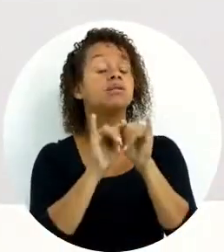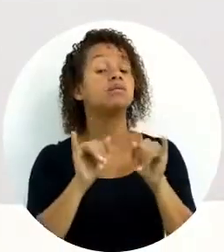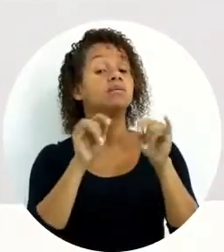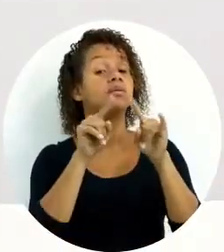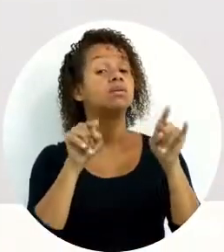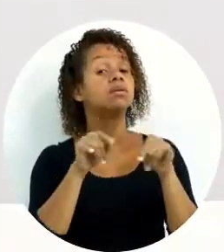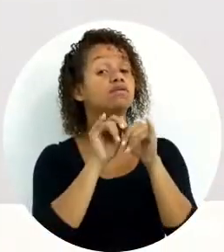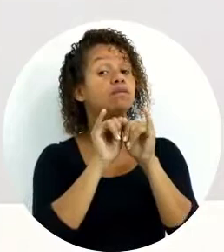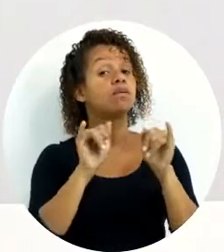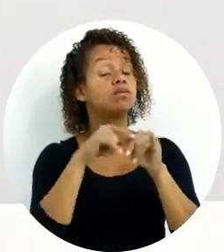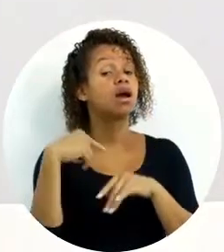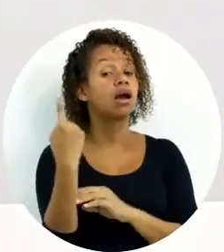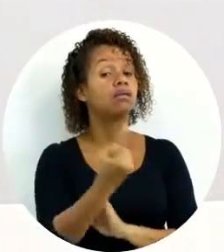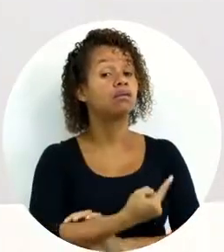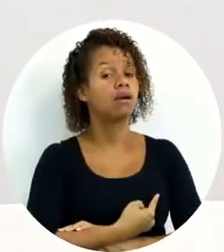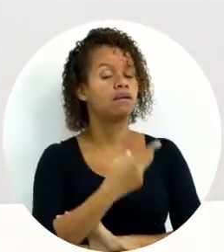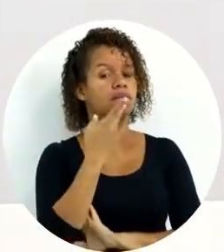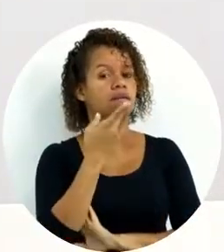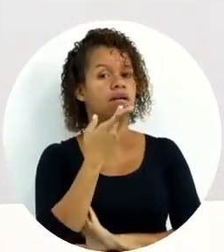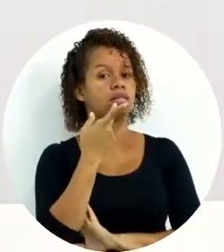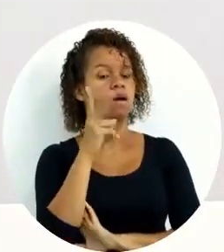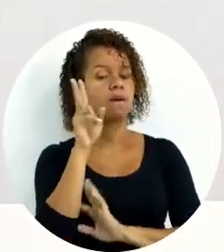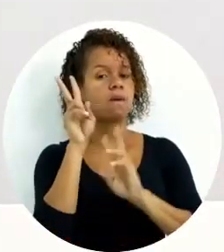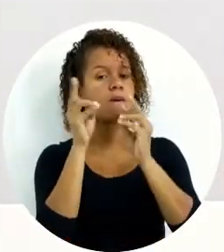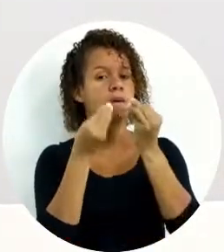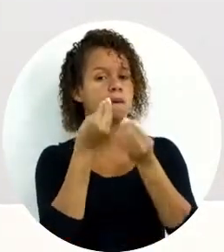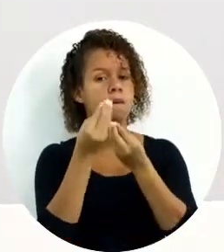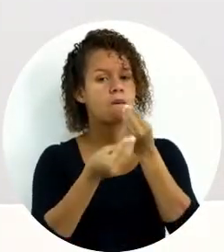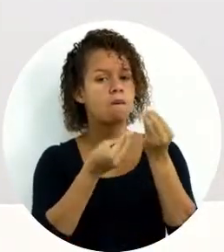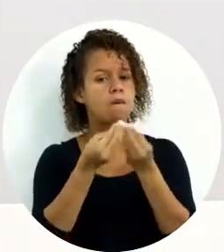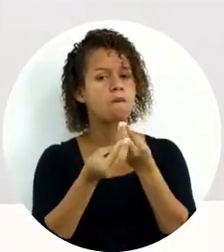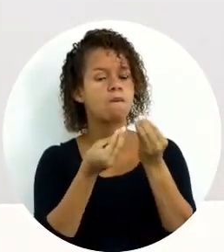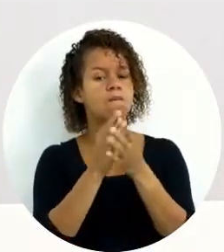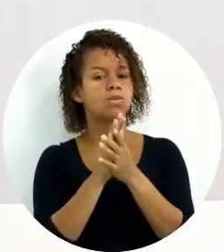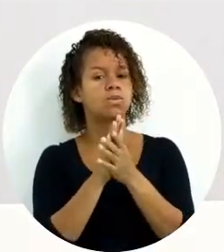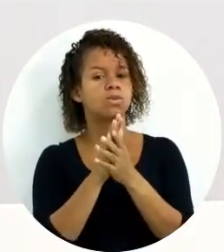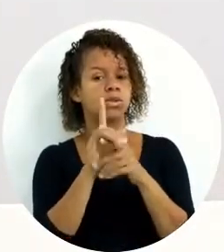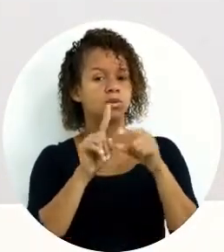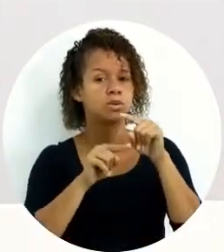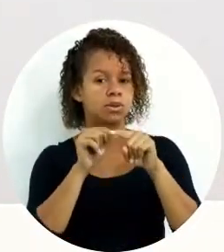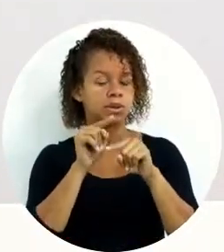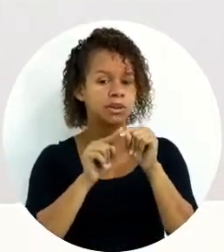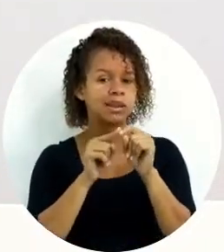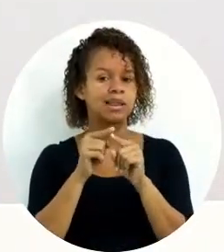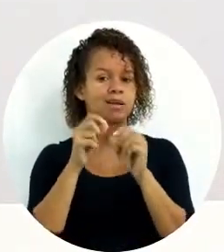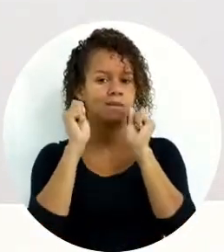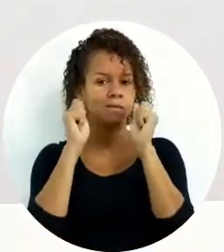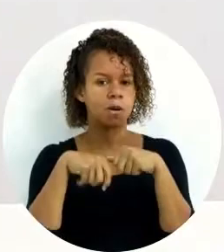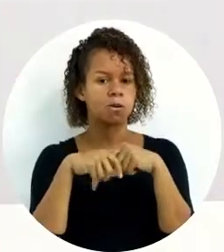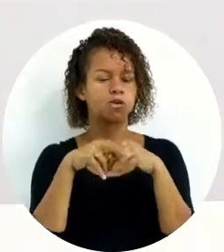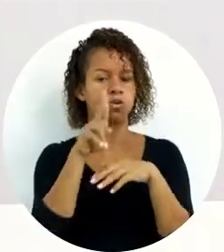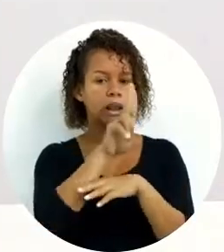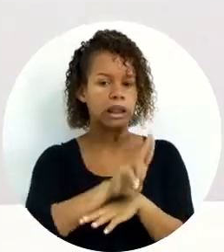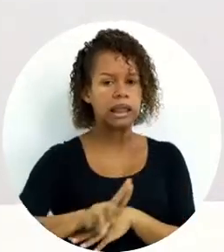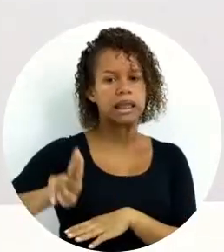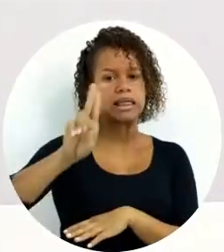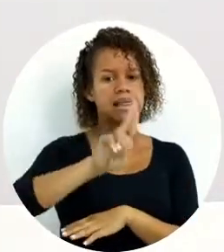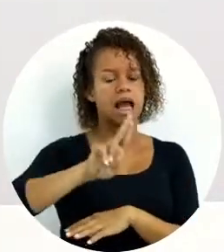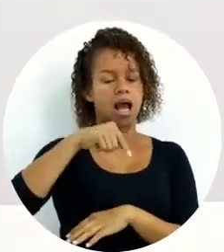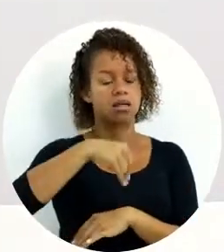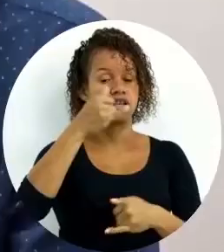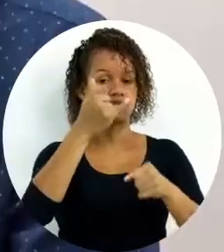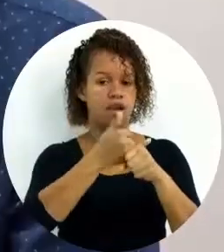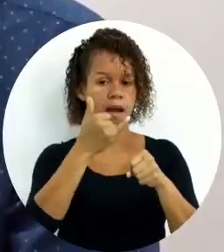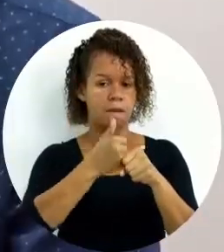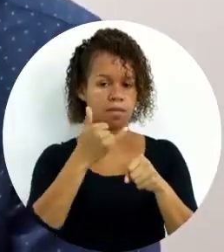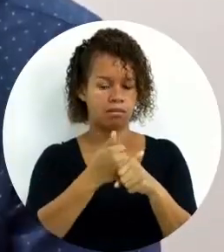vai agora falar sobre como que os operadores lógicos booleanos podem ser utilizados nessas